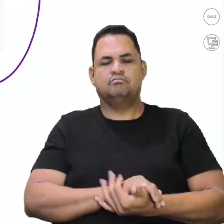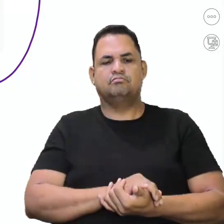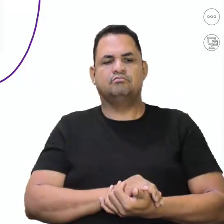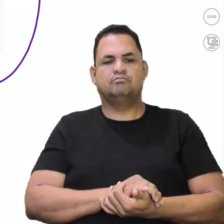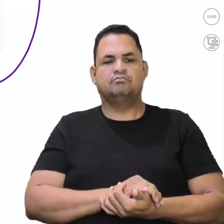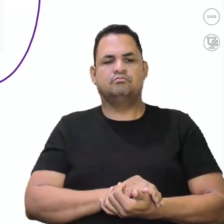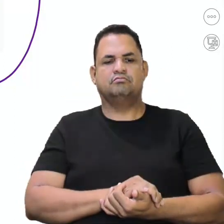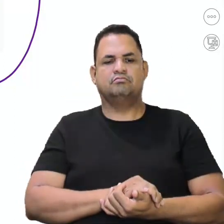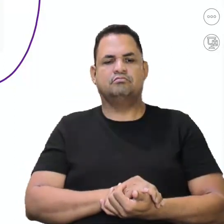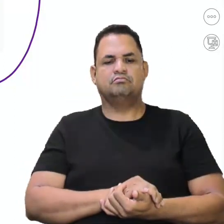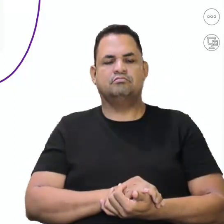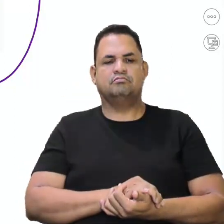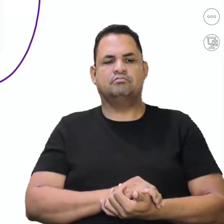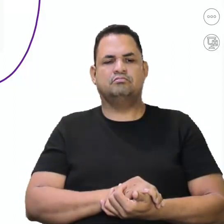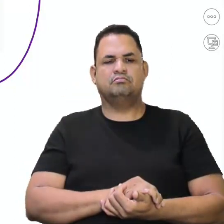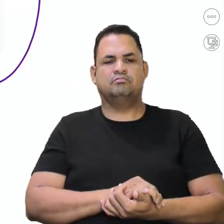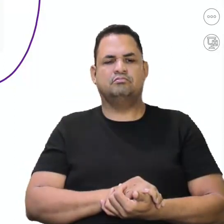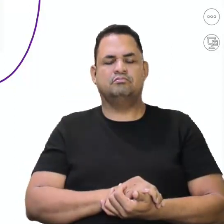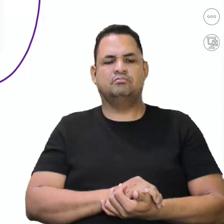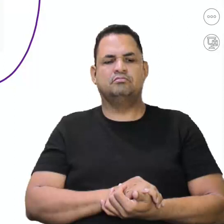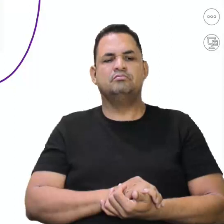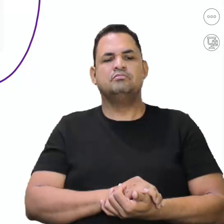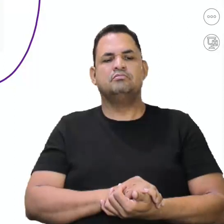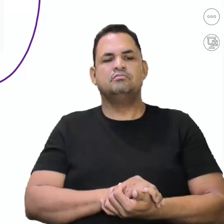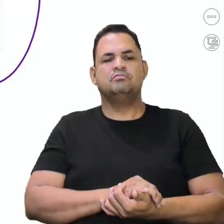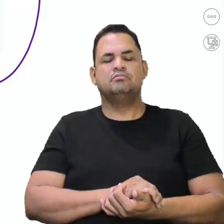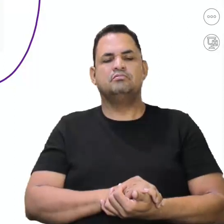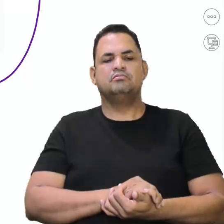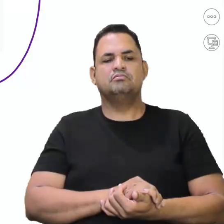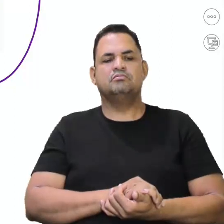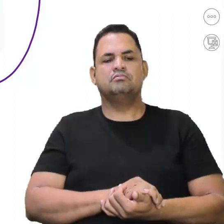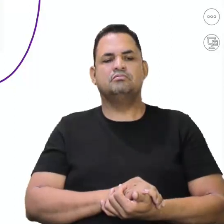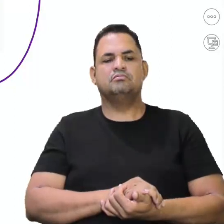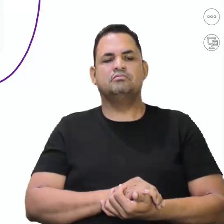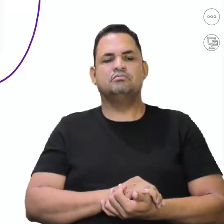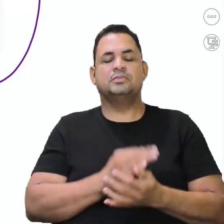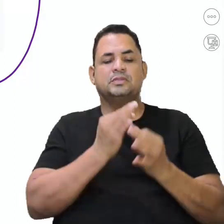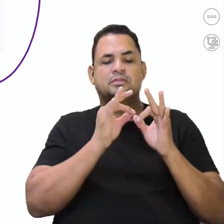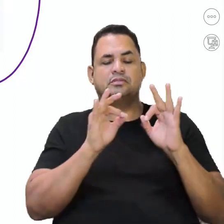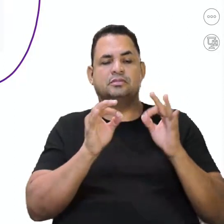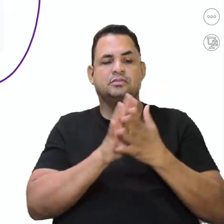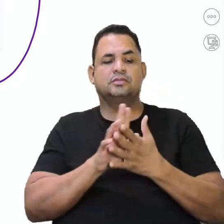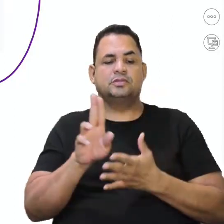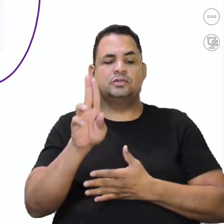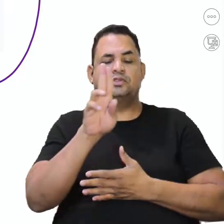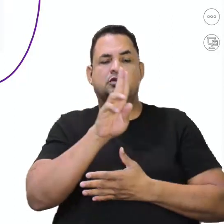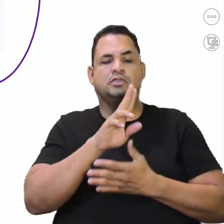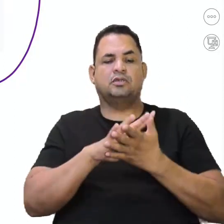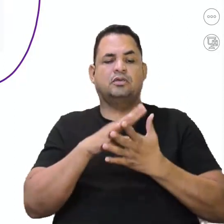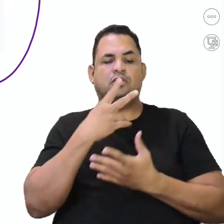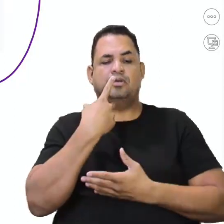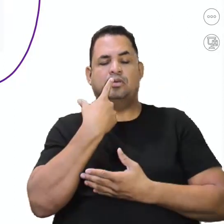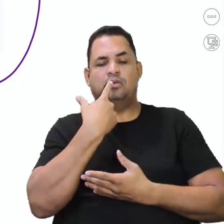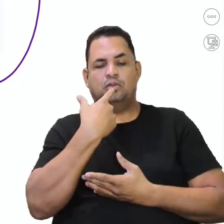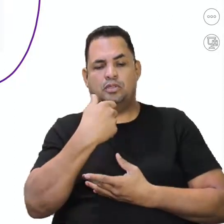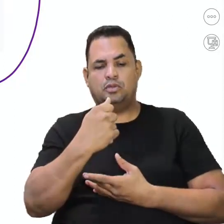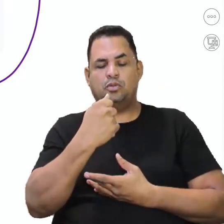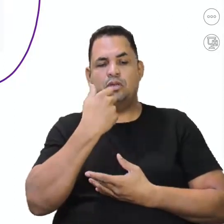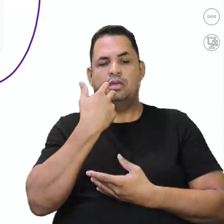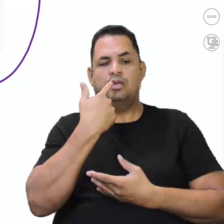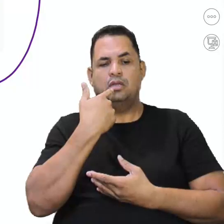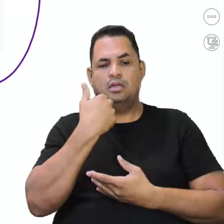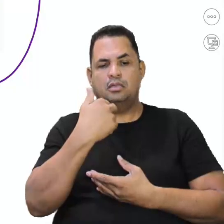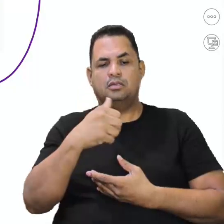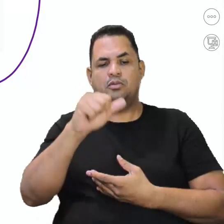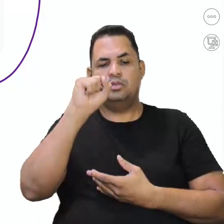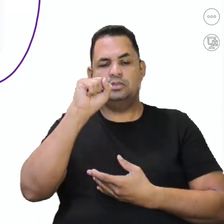forma simples. Use objective language, ou seja, se é simples, ele vai usar uma linguagem